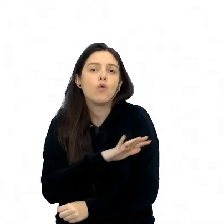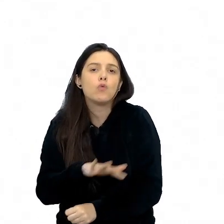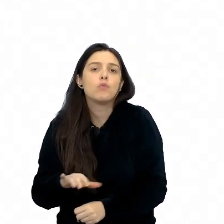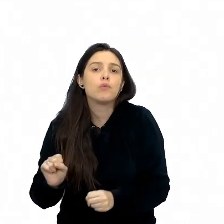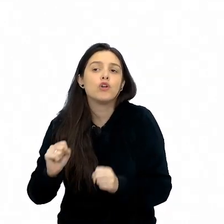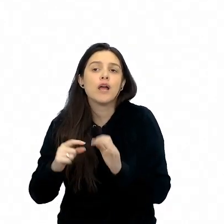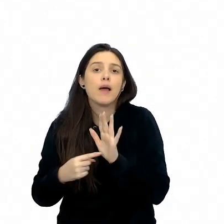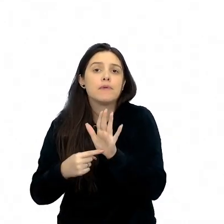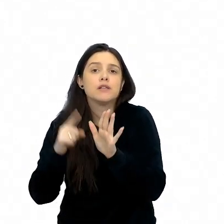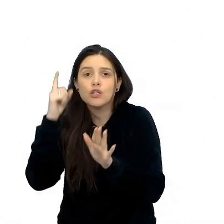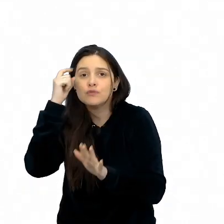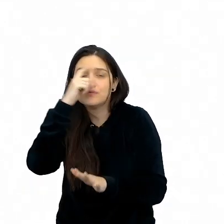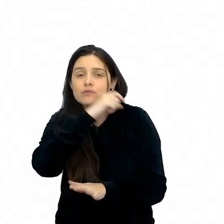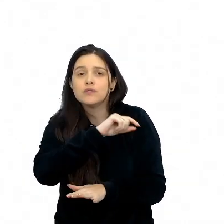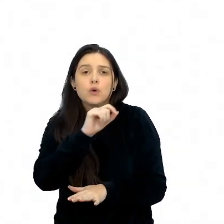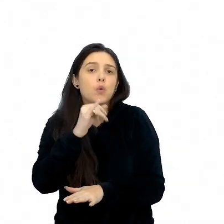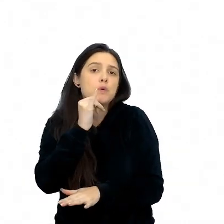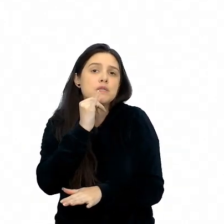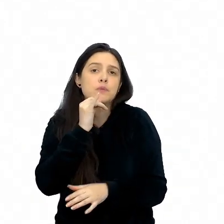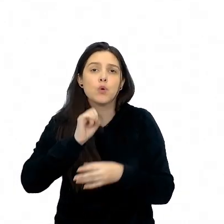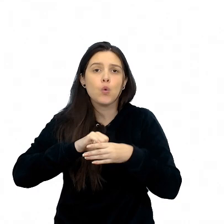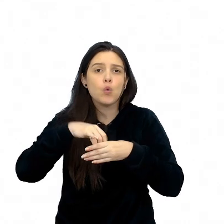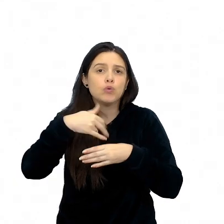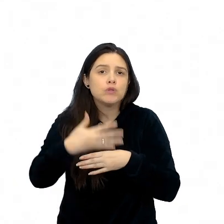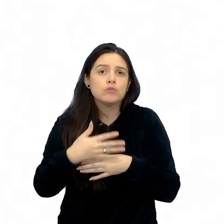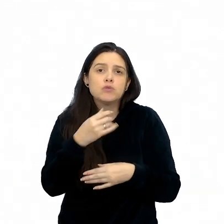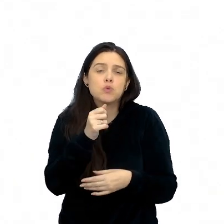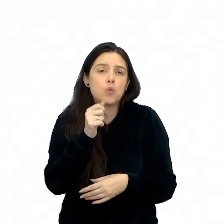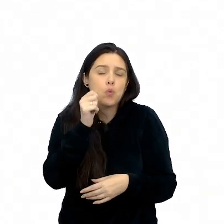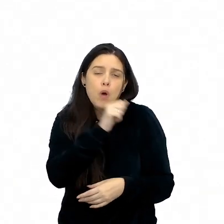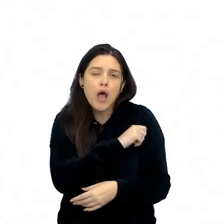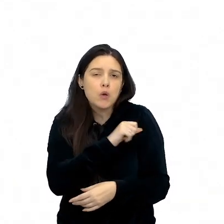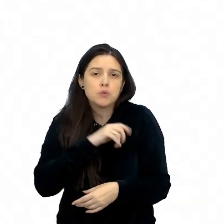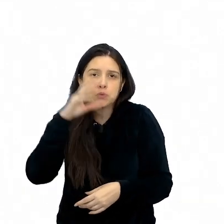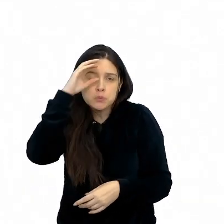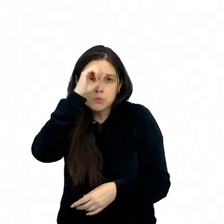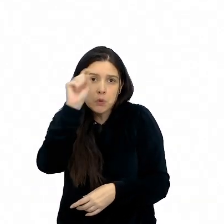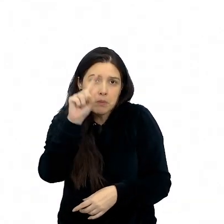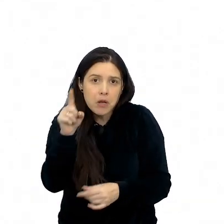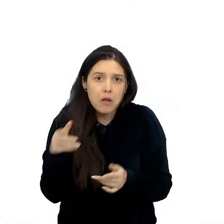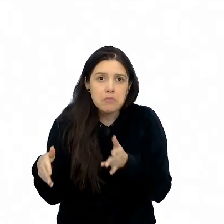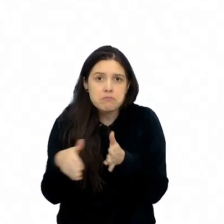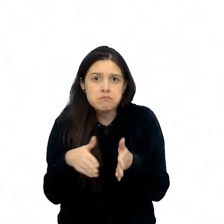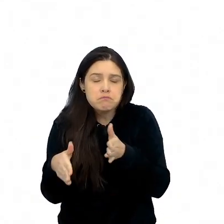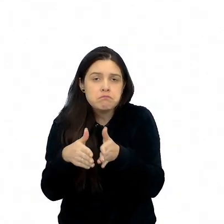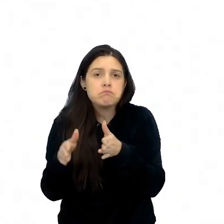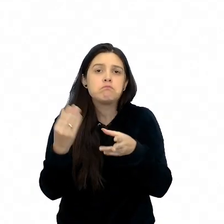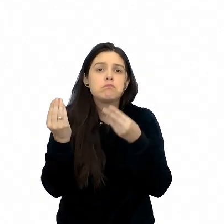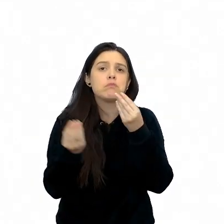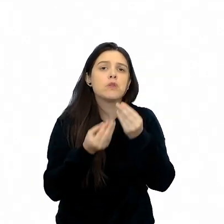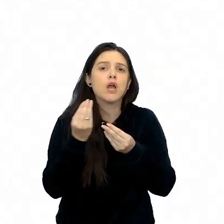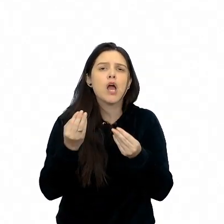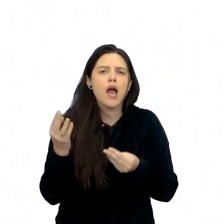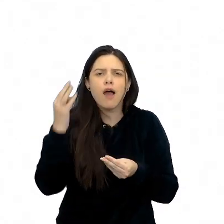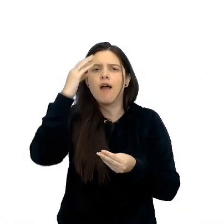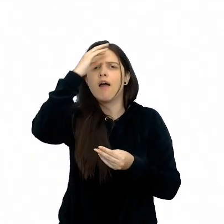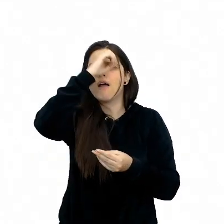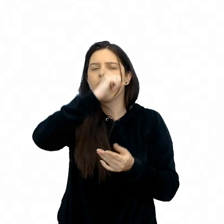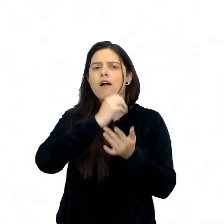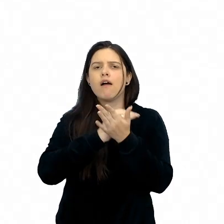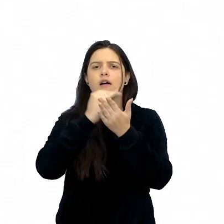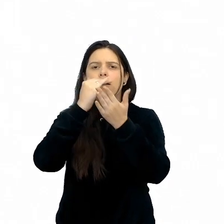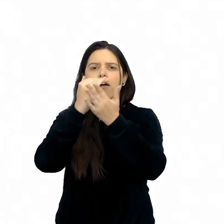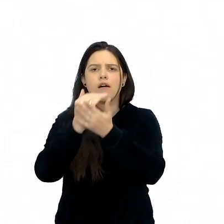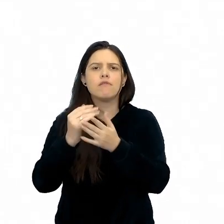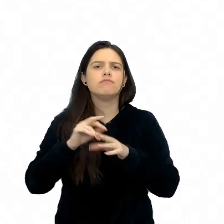Então, conhecendo o conteúdo que o meu aluno aprendeu, que o meu aluno, a caminhada que ele fez, eu consigo prever aonde ele vai